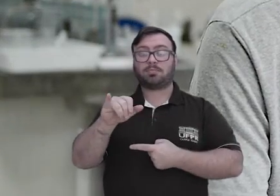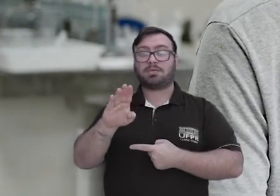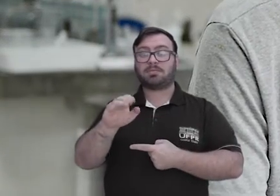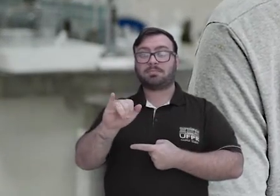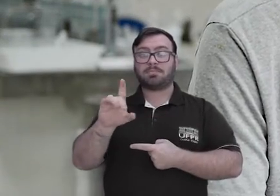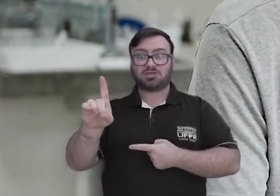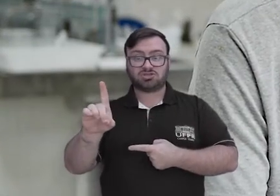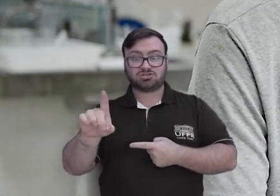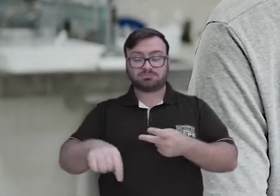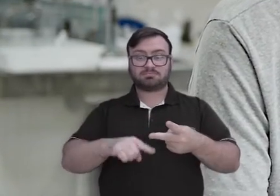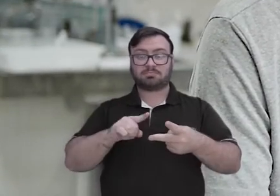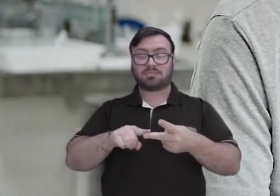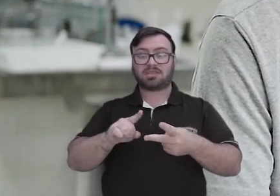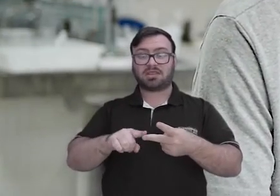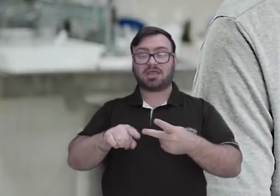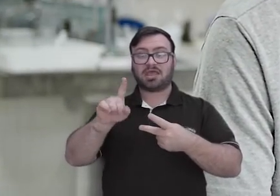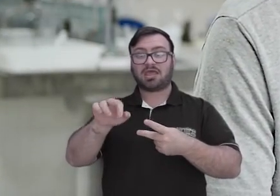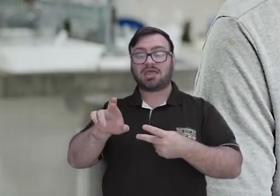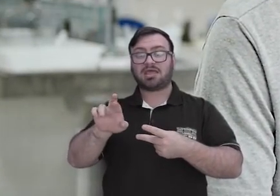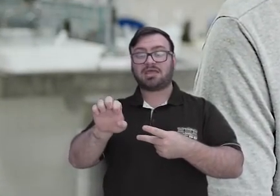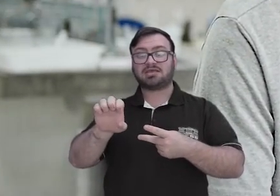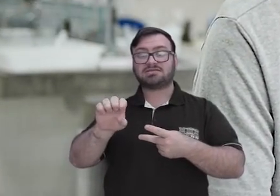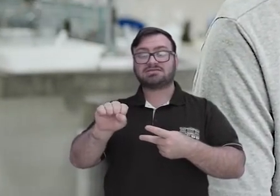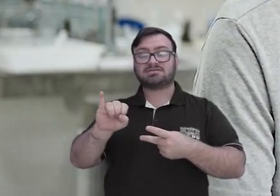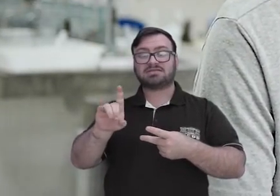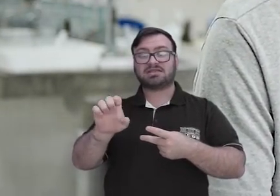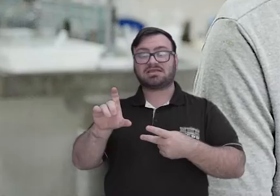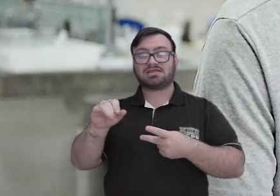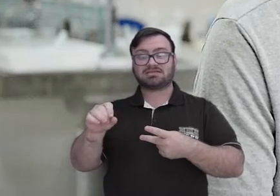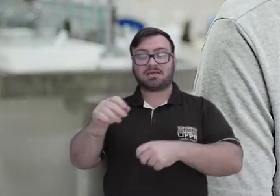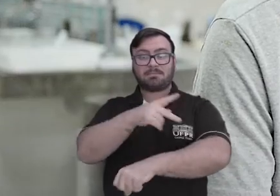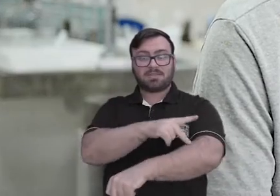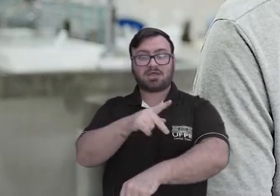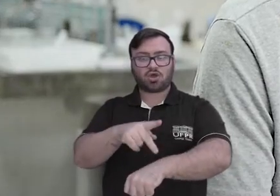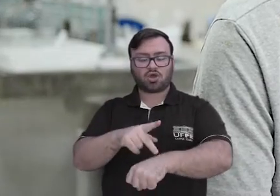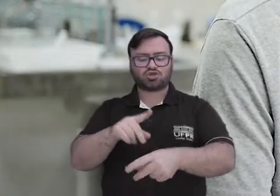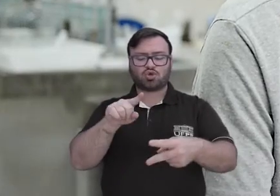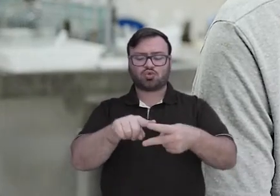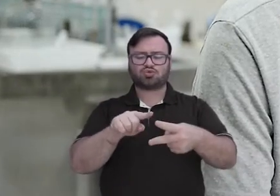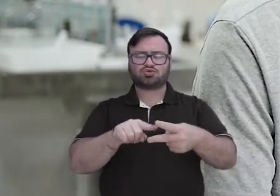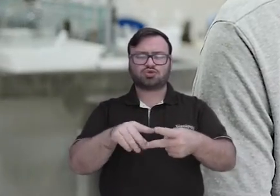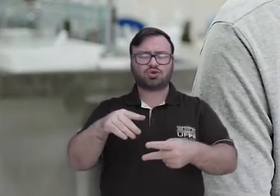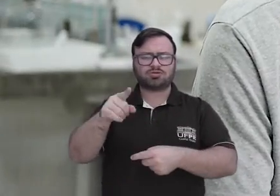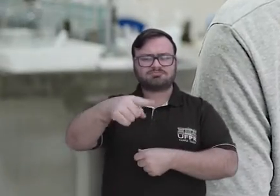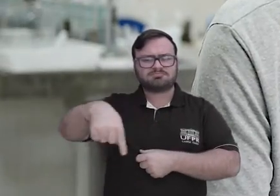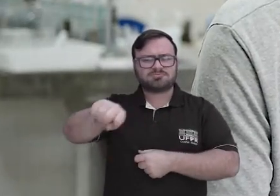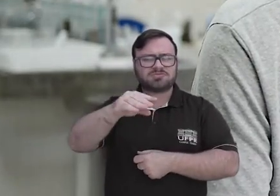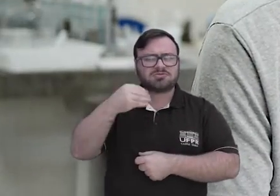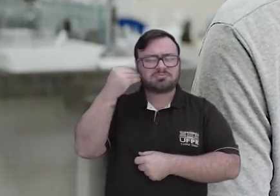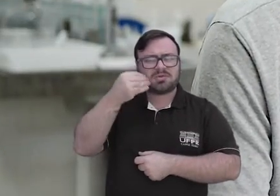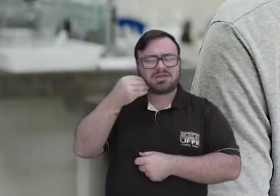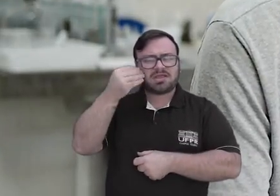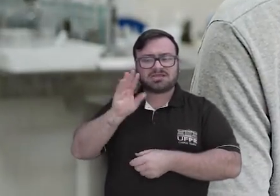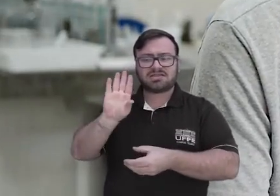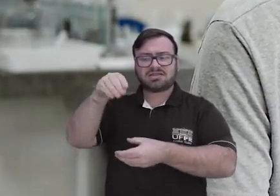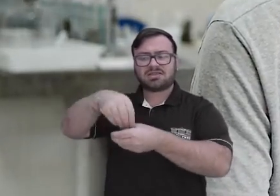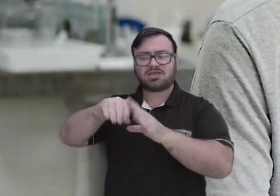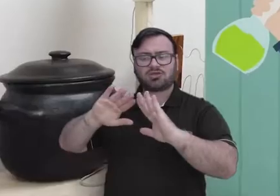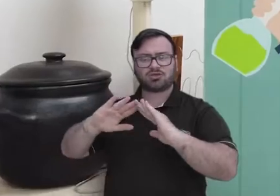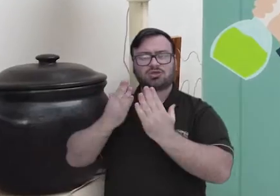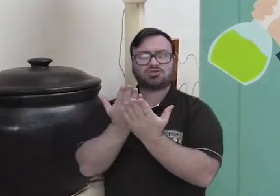a Residência Pedagógica, que vão levar você a ter uma vivência mais próxima à escola